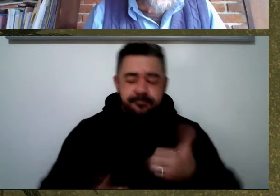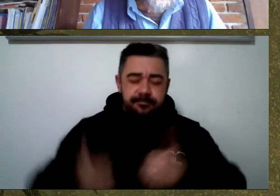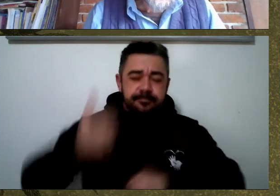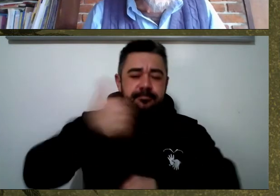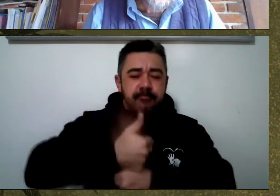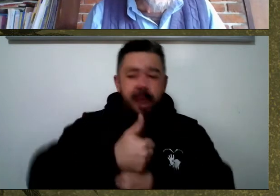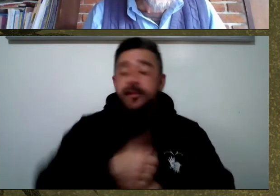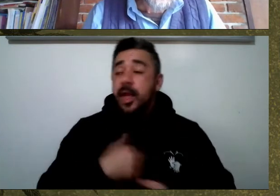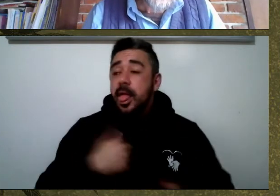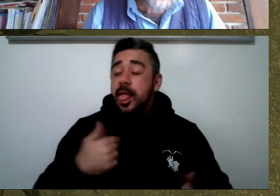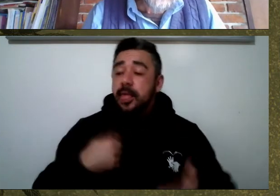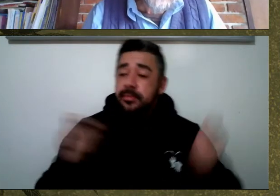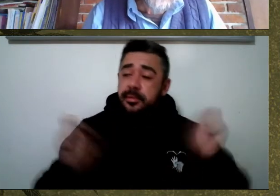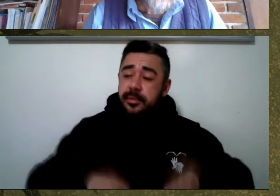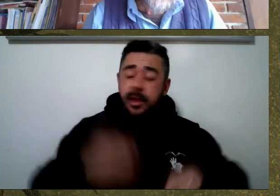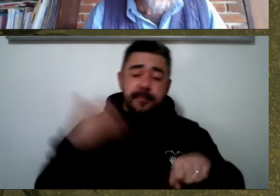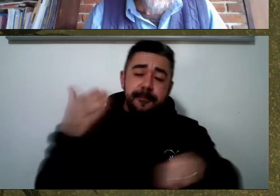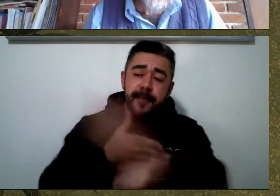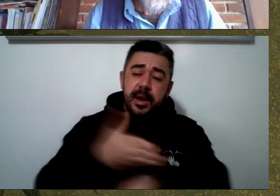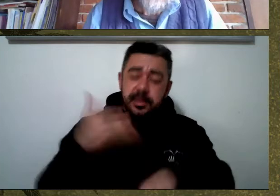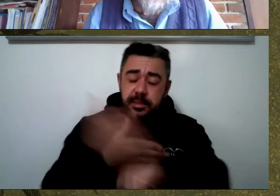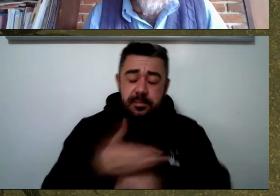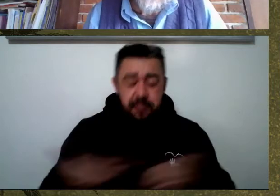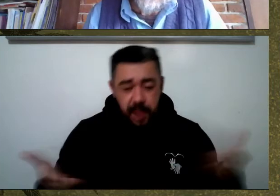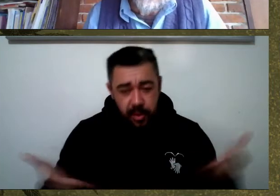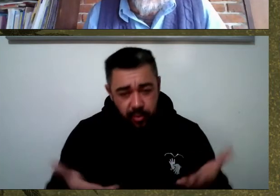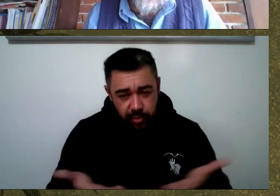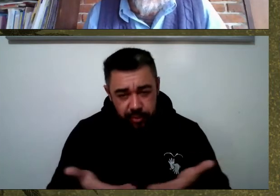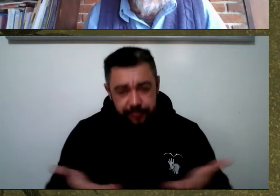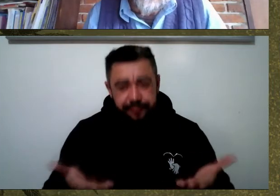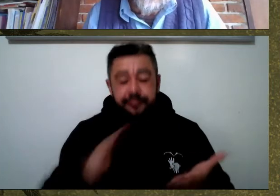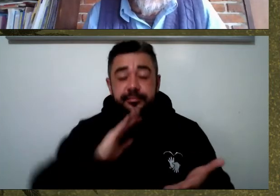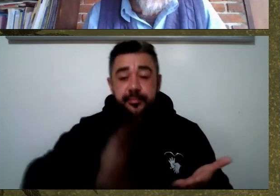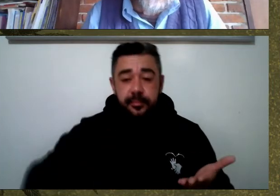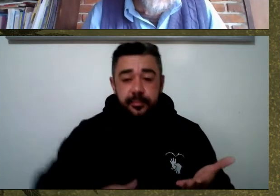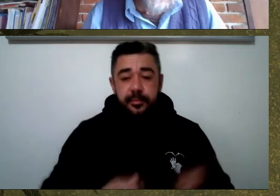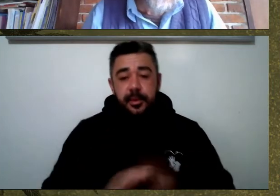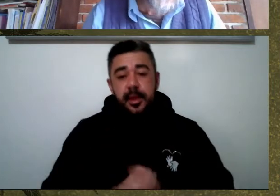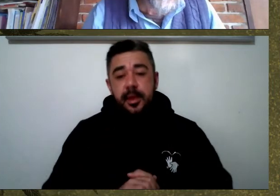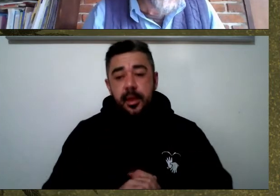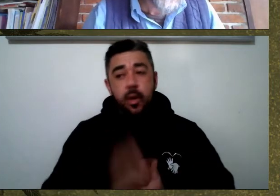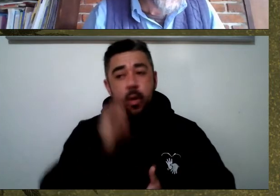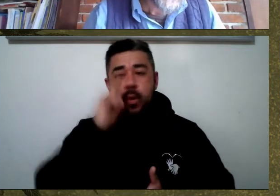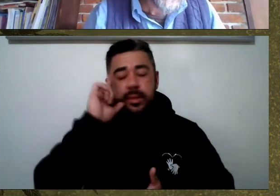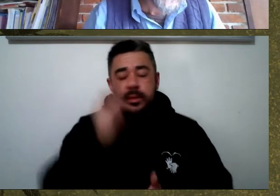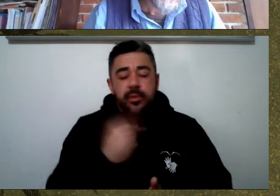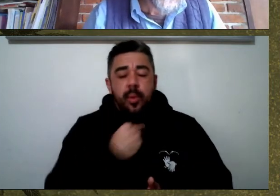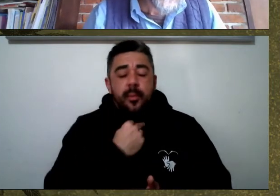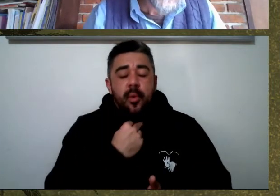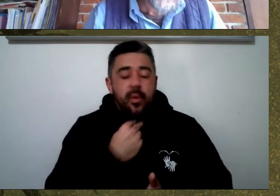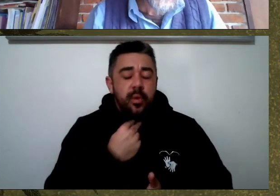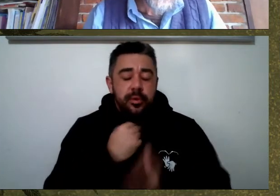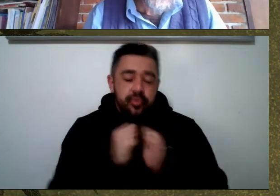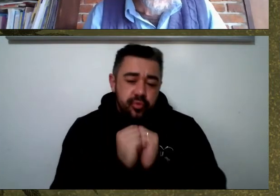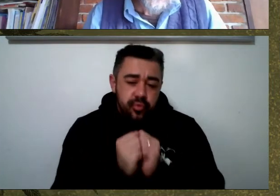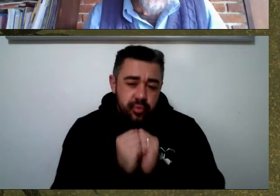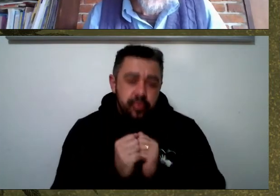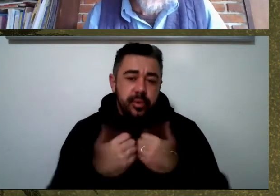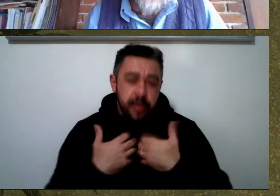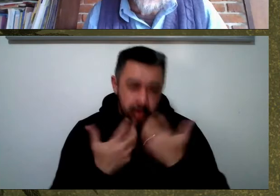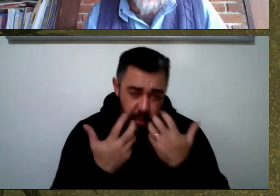participar neste encontro. Eu, lamentavelmente, não pude estar ontem convosco, gostaria de ter assistido